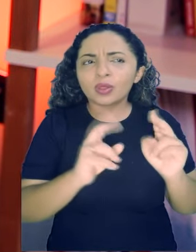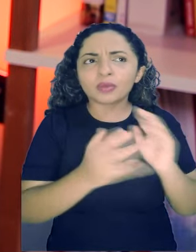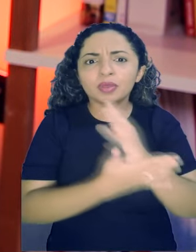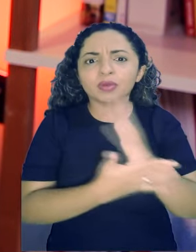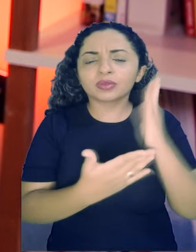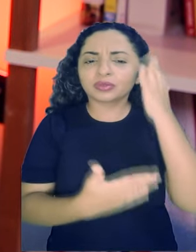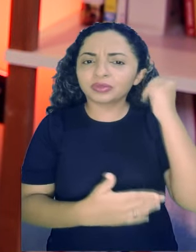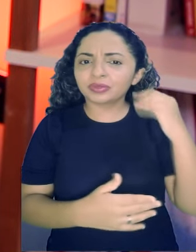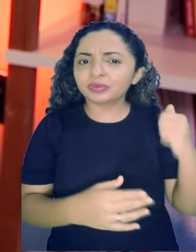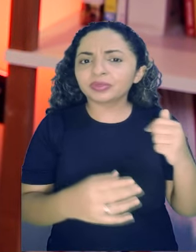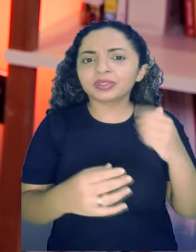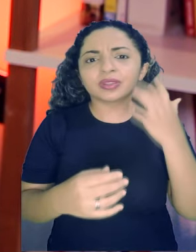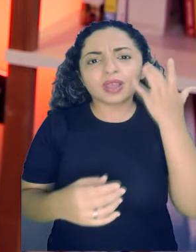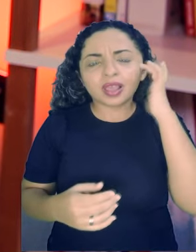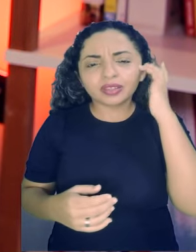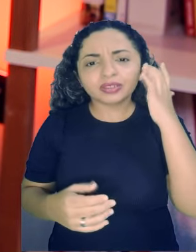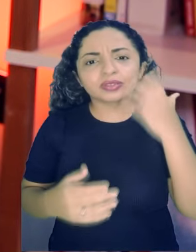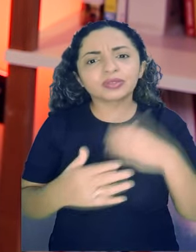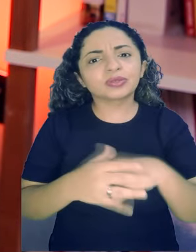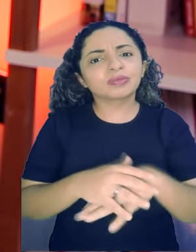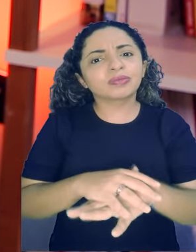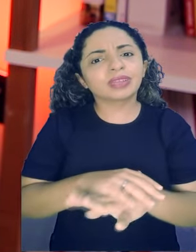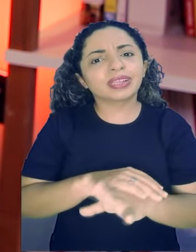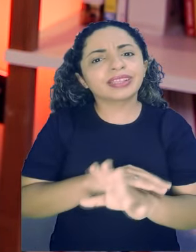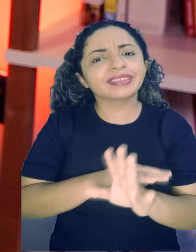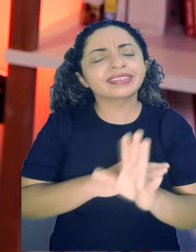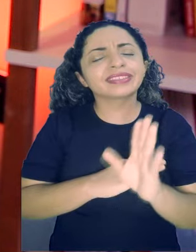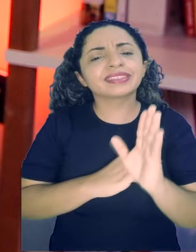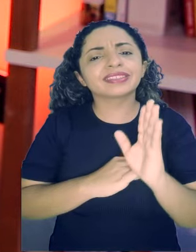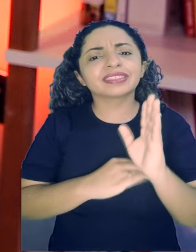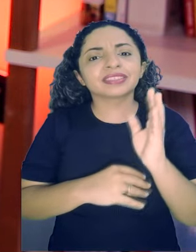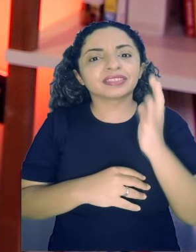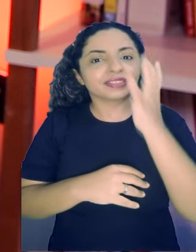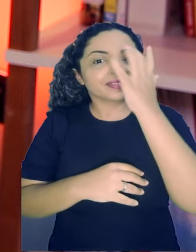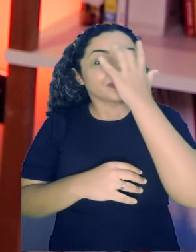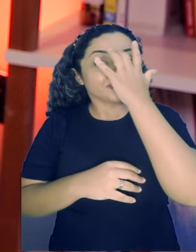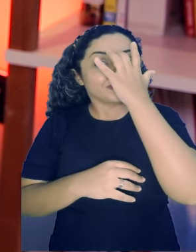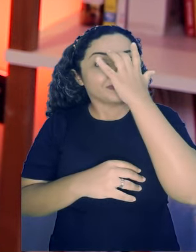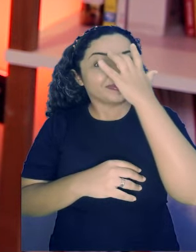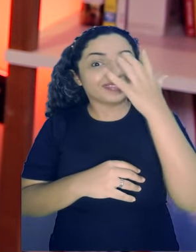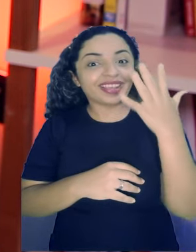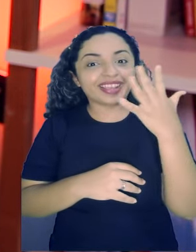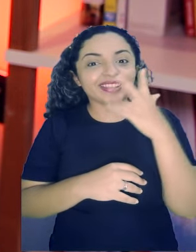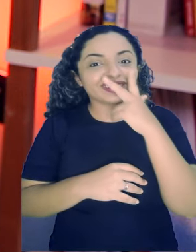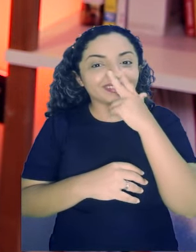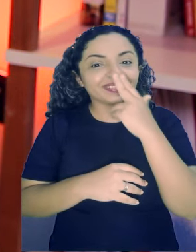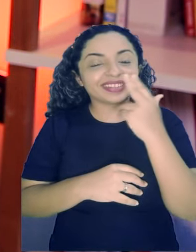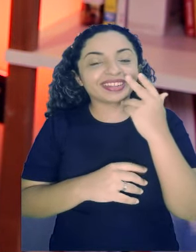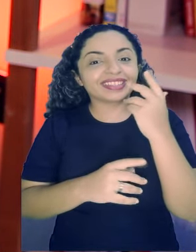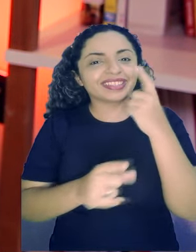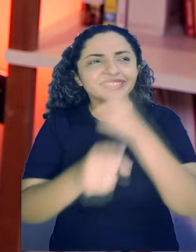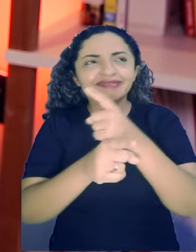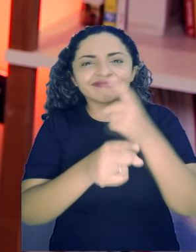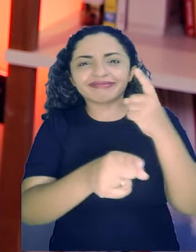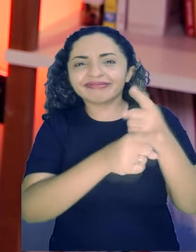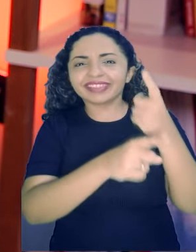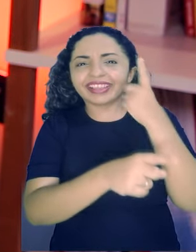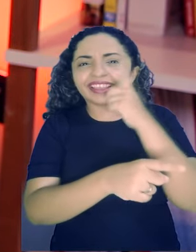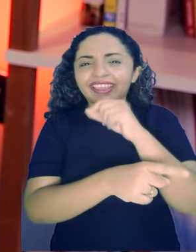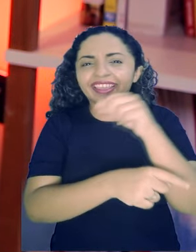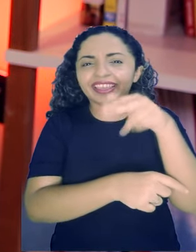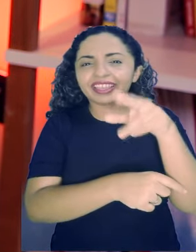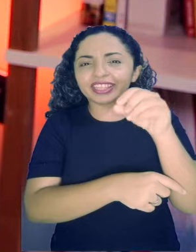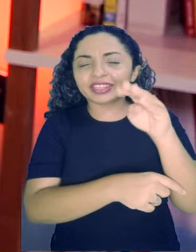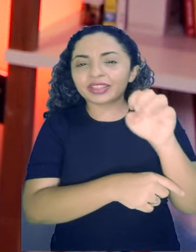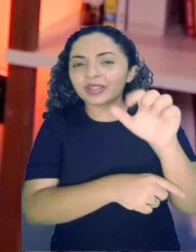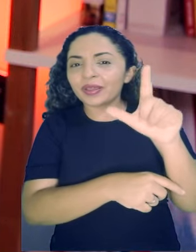as favoritas, né? Talvez esteja começando a ficar um pouco mais fácil, digamos assim, a gente descobrir